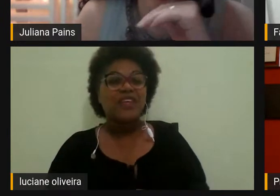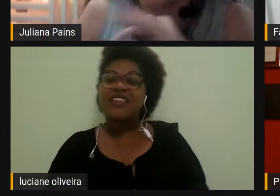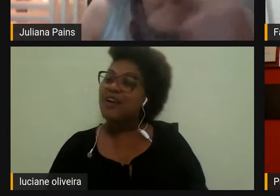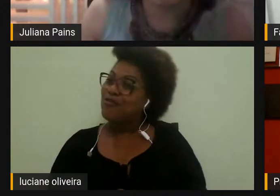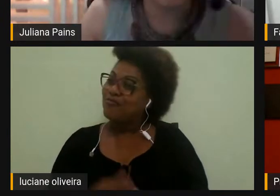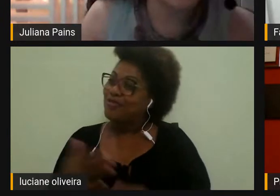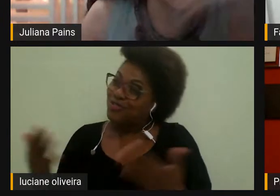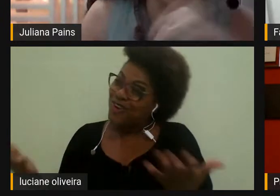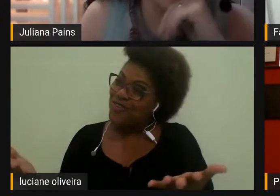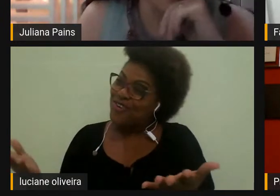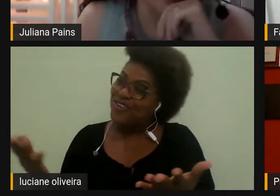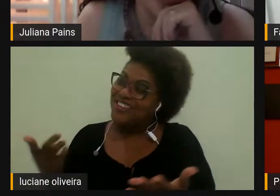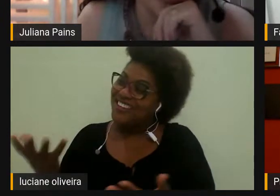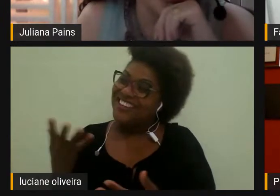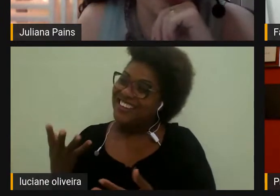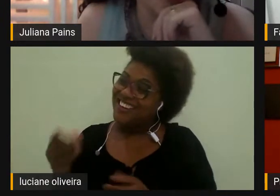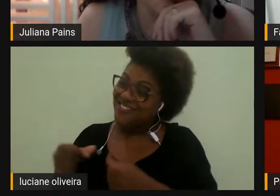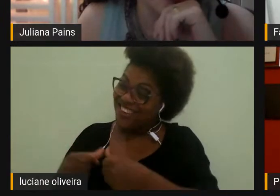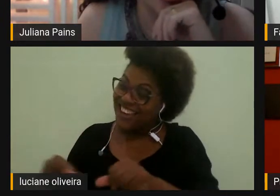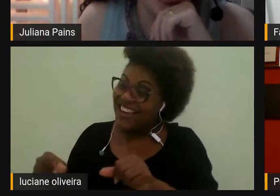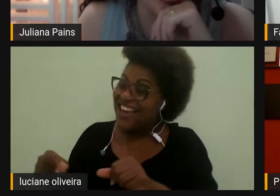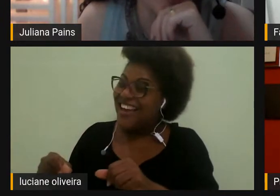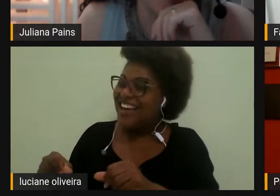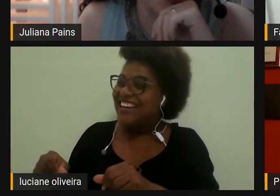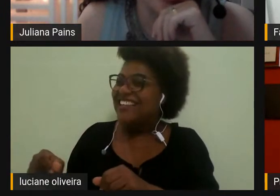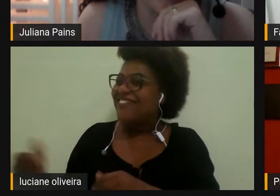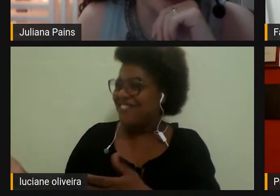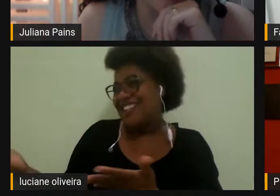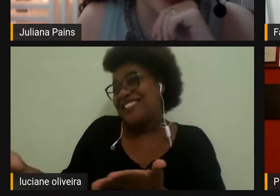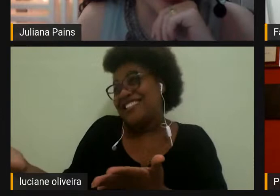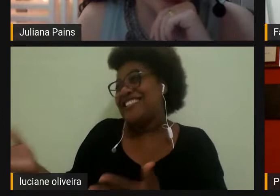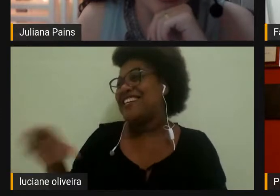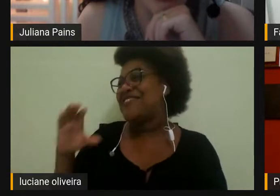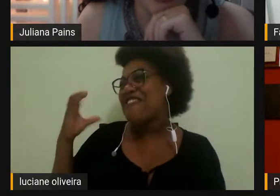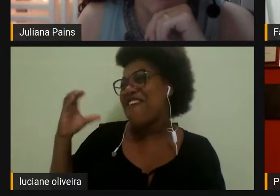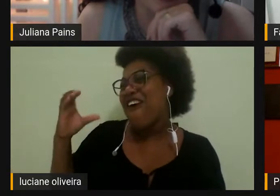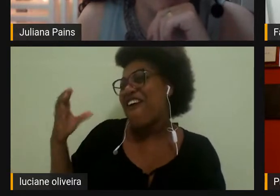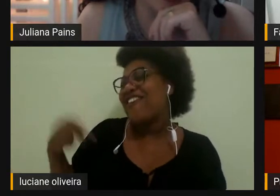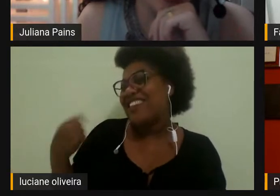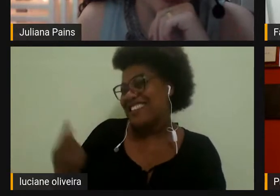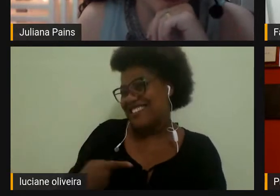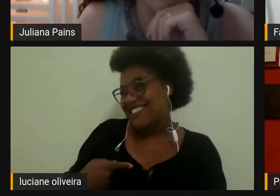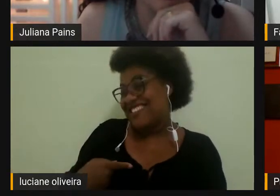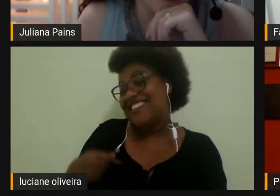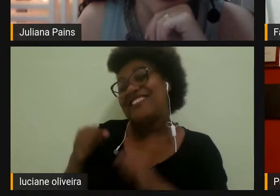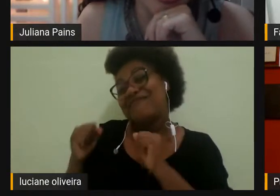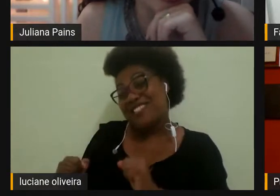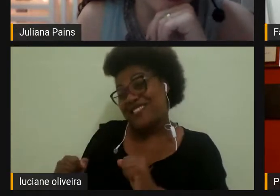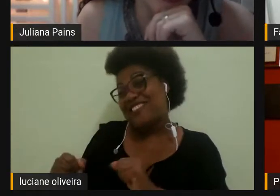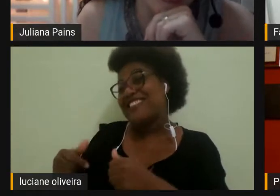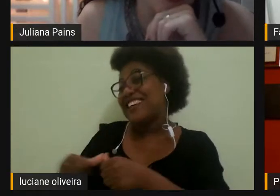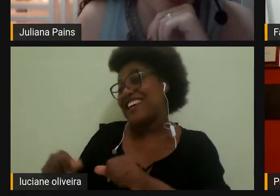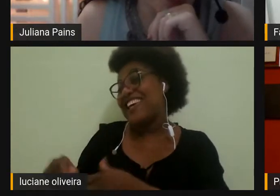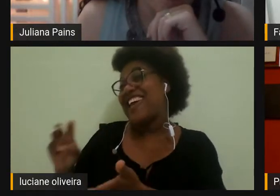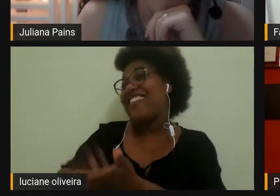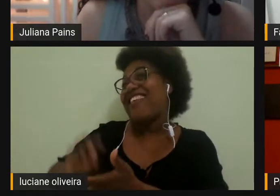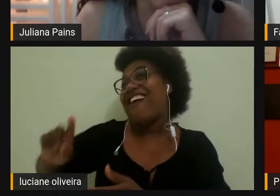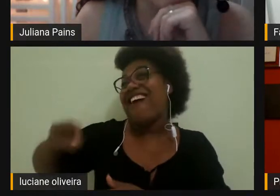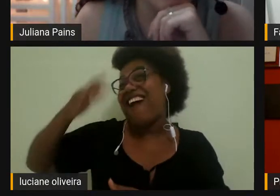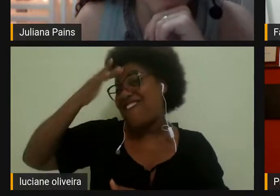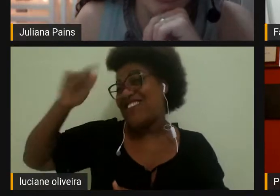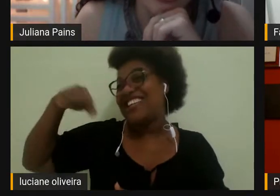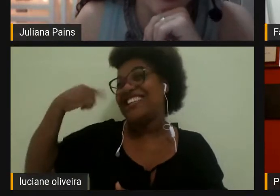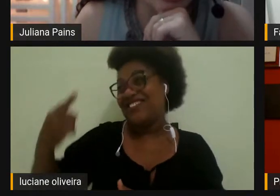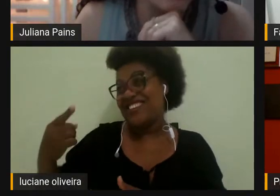ficar aqui gente dó traz uma Coca para a gente eu queria ficar aqui deve bobinho a gente podia ficar aqui até amanhã de manhã então que o senhor te agradeço